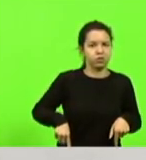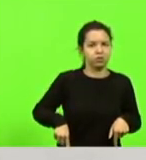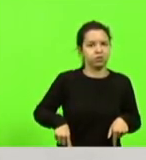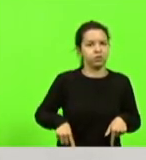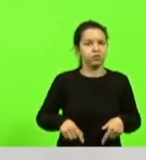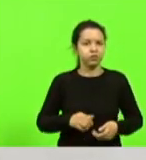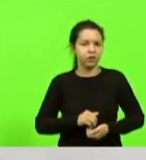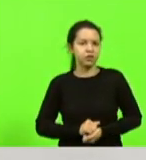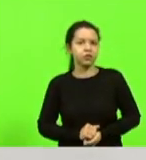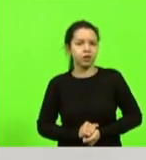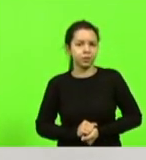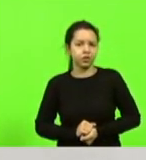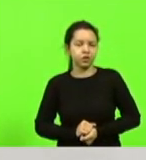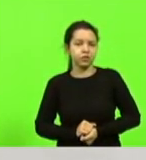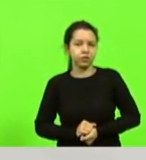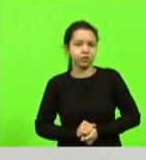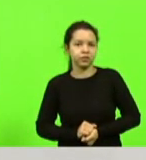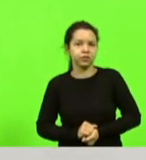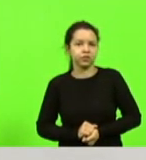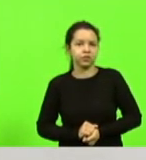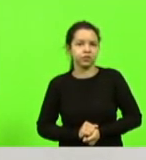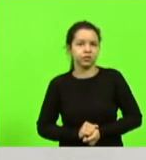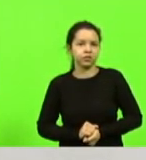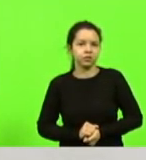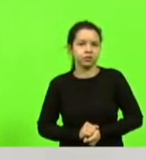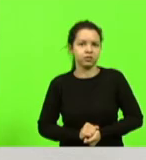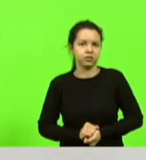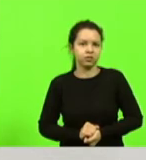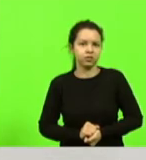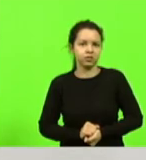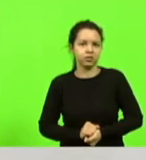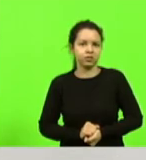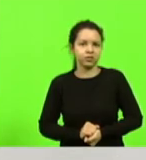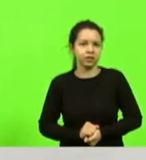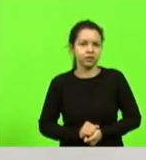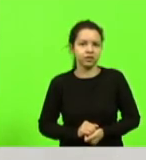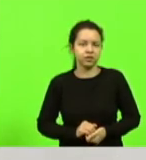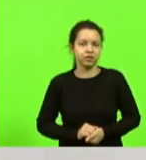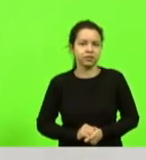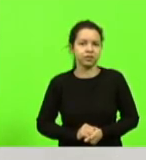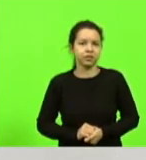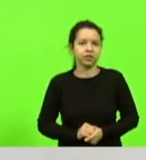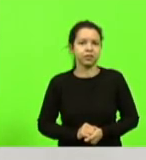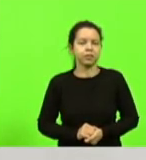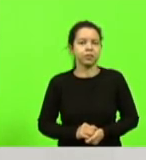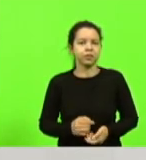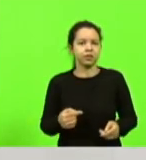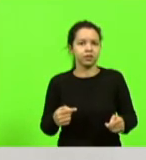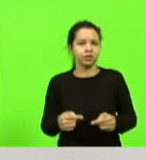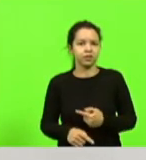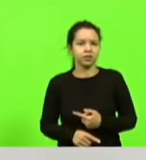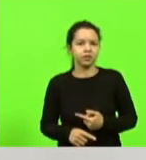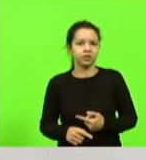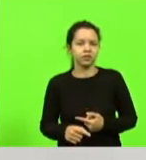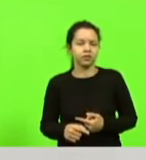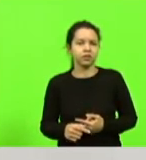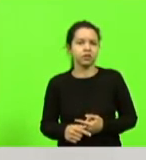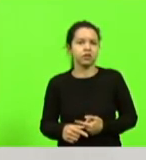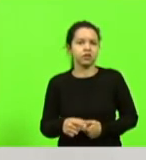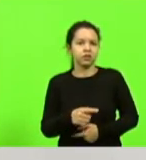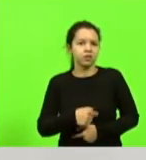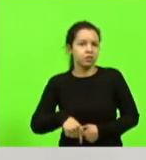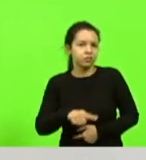assunto. 2 anos aqui dentro, aquela fileira de sindicato e associação na porta do gabinete dos